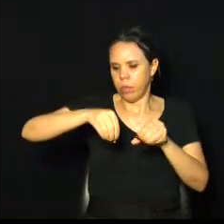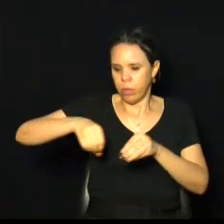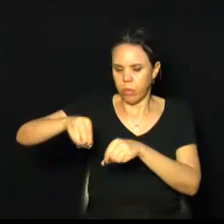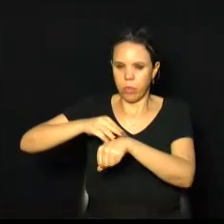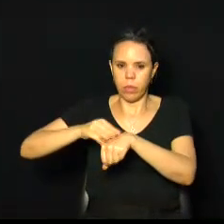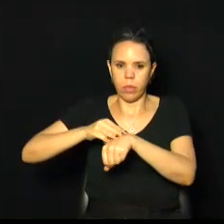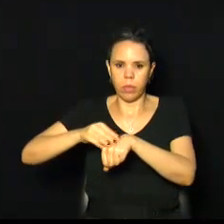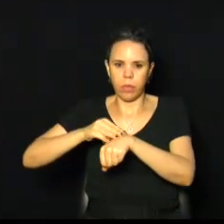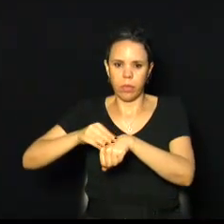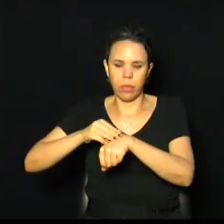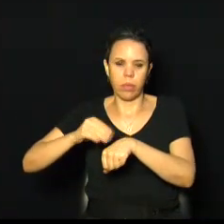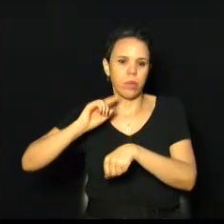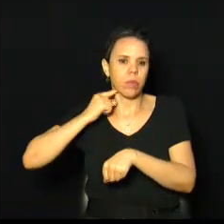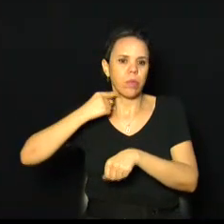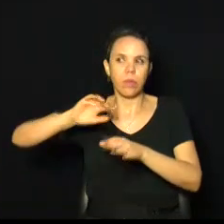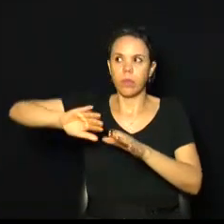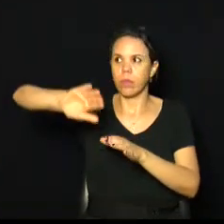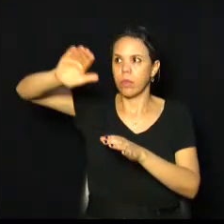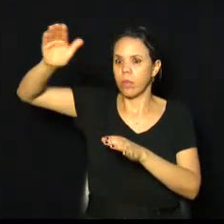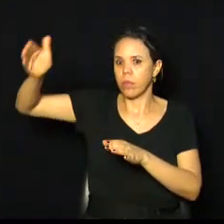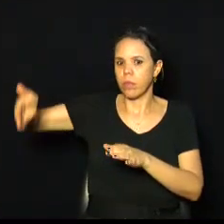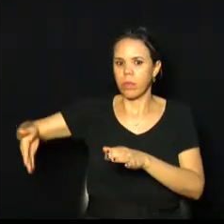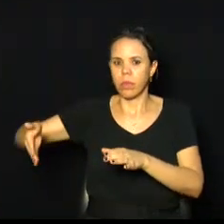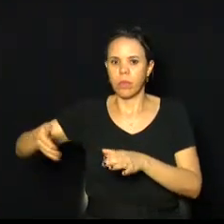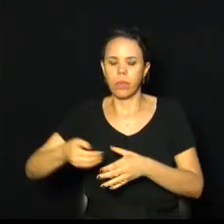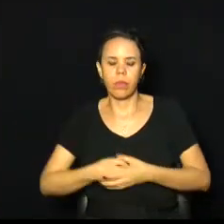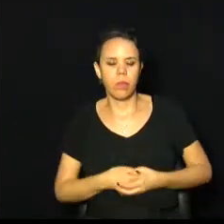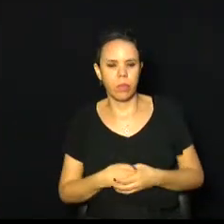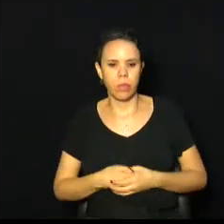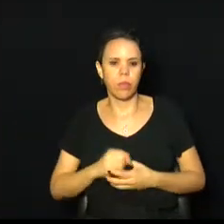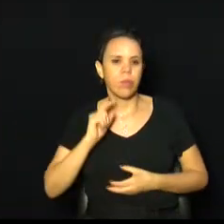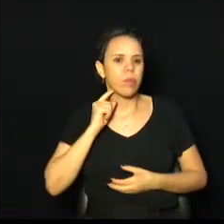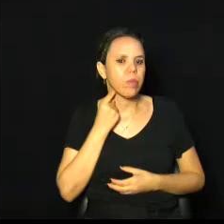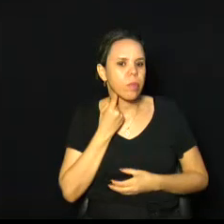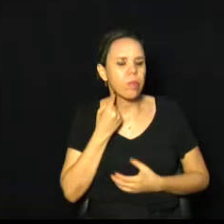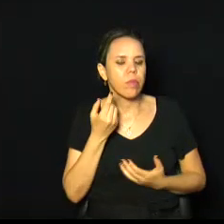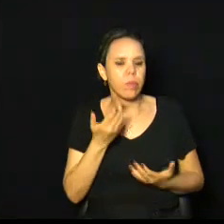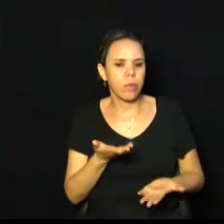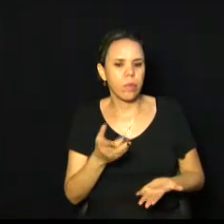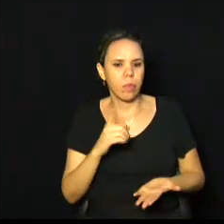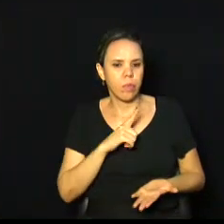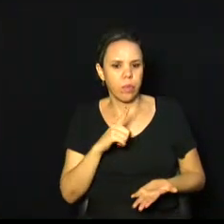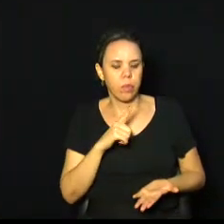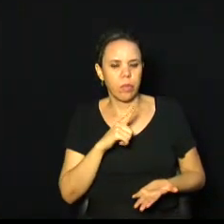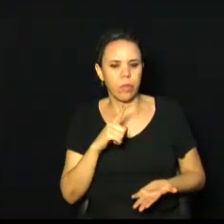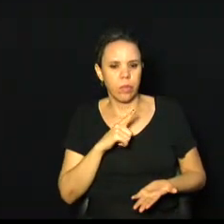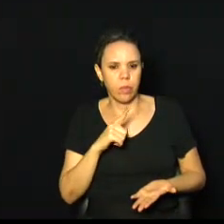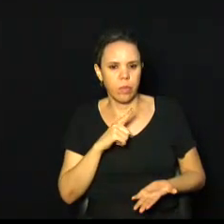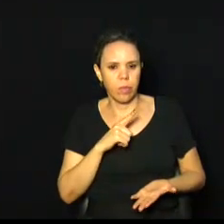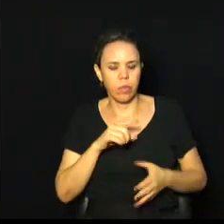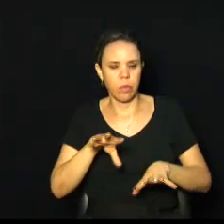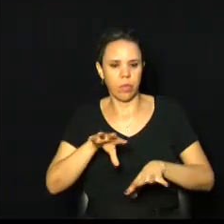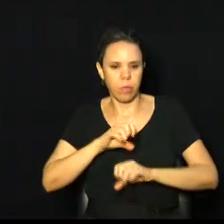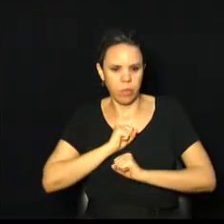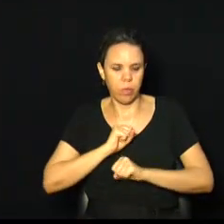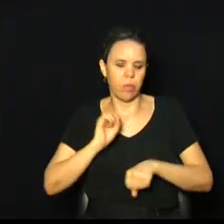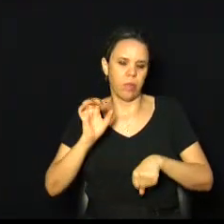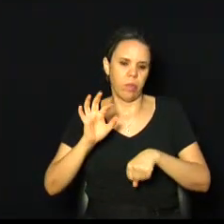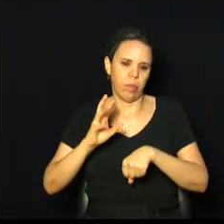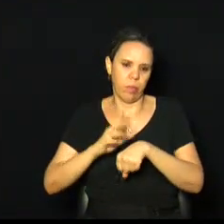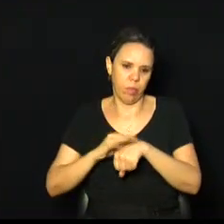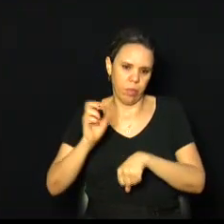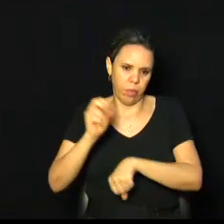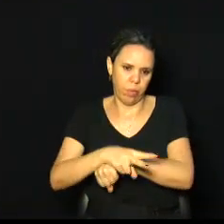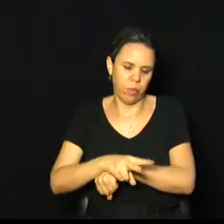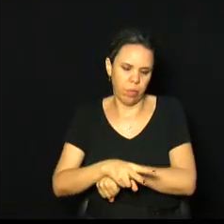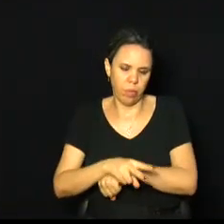marrom são os lixões. E aí, com o lixão, né, nós temos contaminação clara e